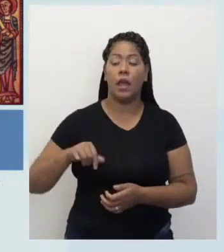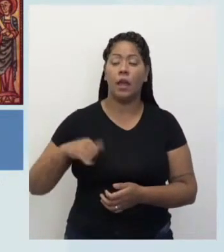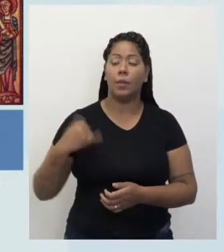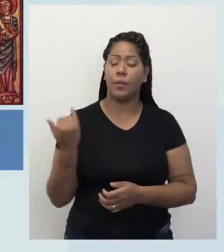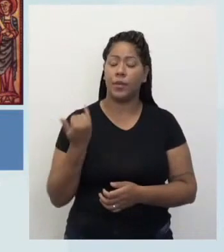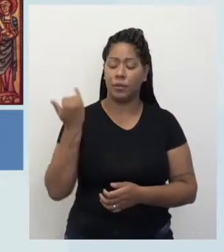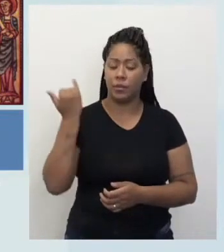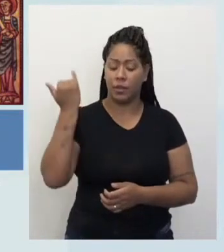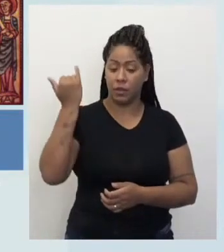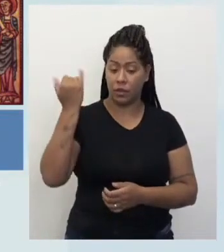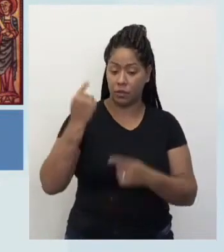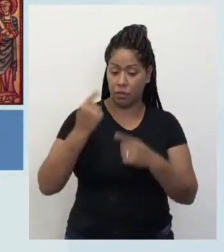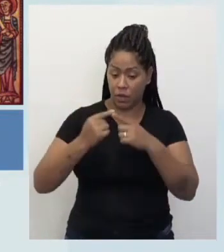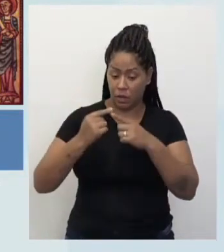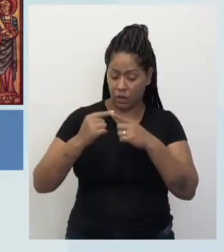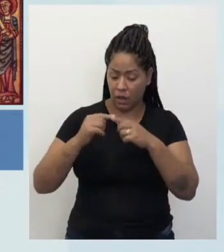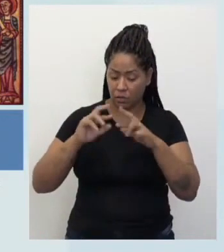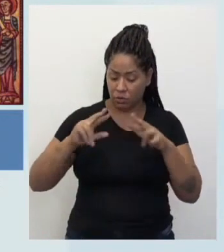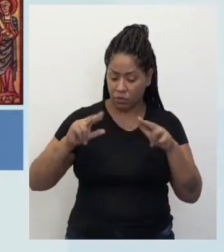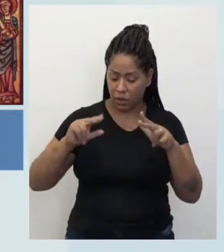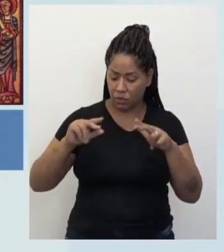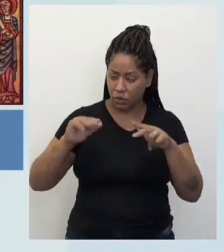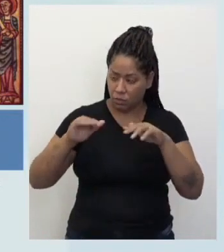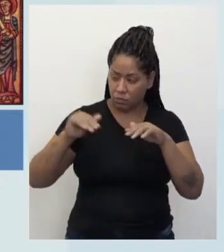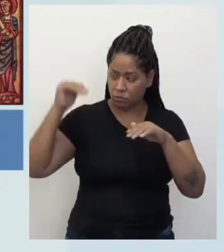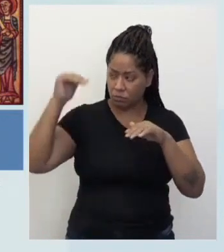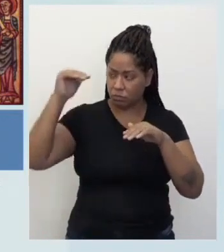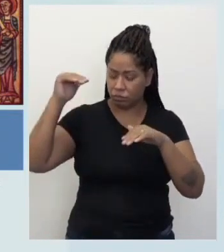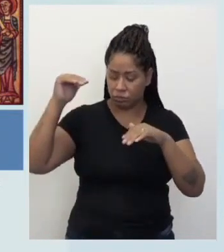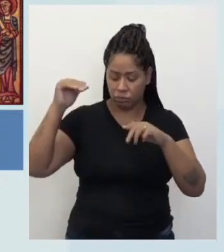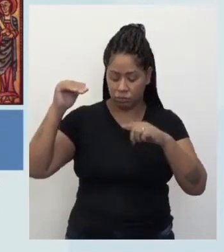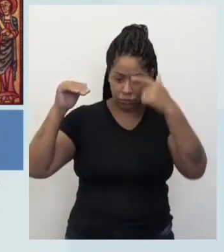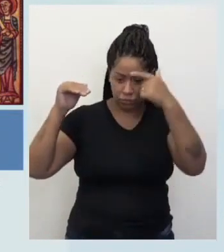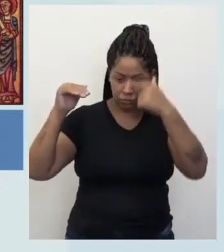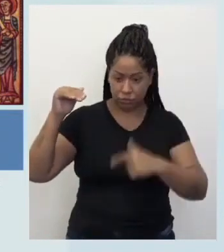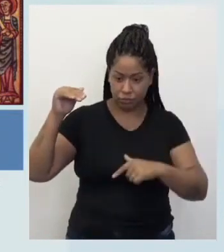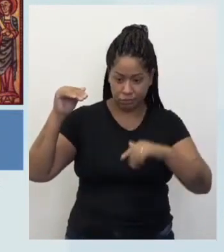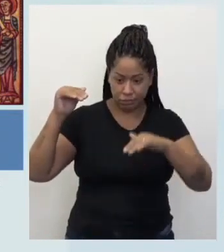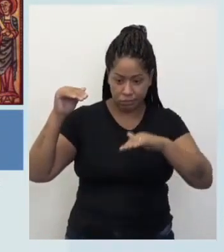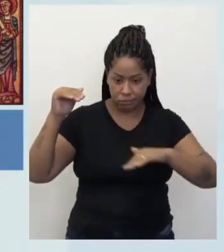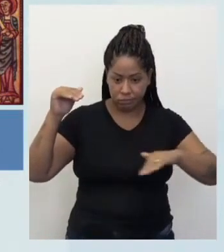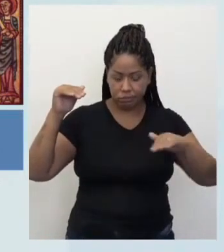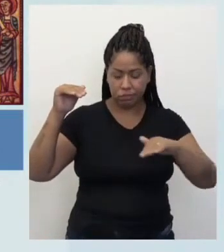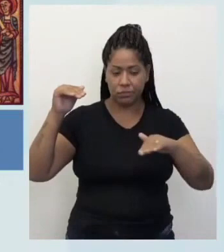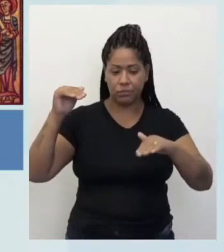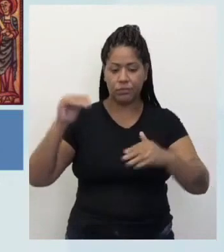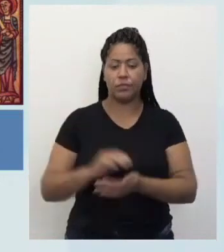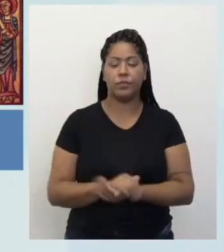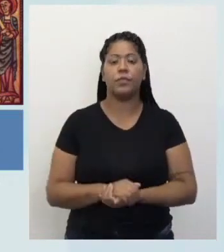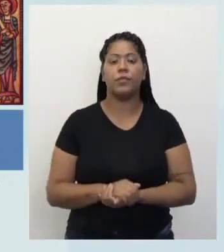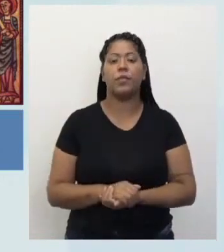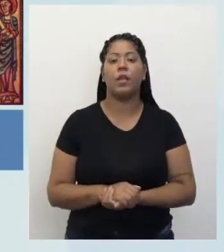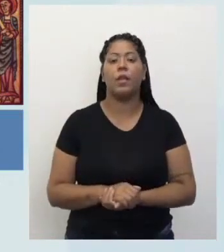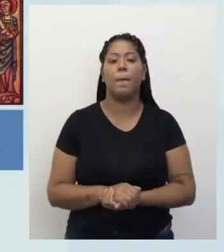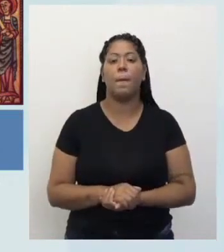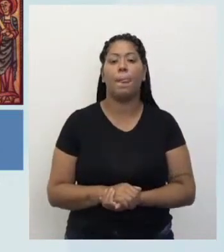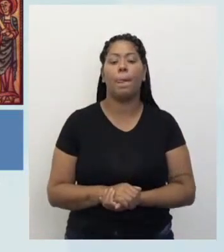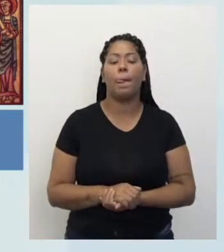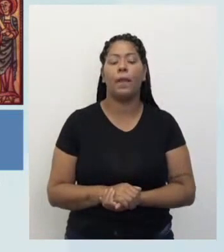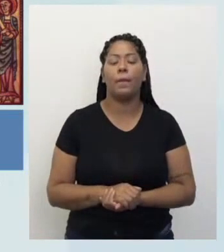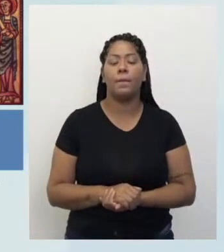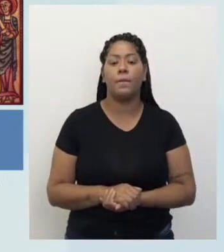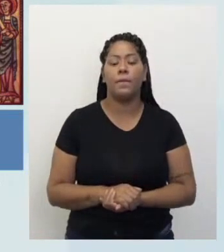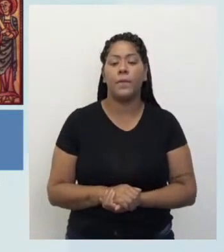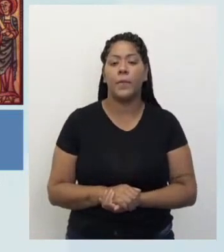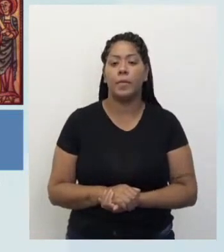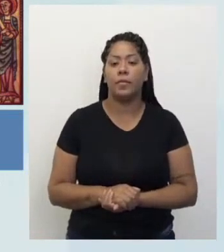a outros personagens, enquanto na obra do Da Vinci, que é antropocentrista, ou seja, colocando o homem no centro de todas as coisas,